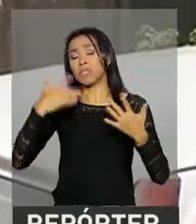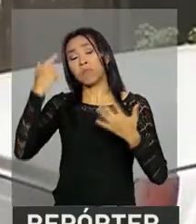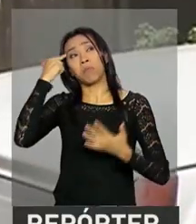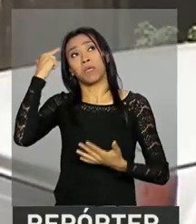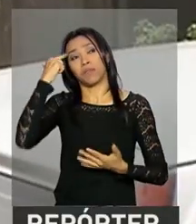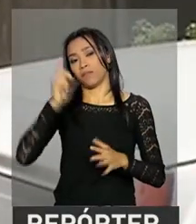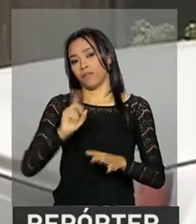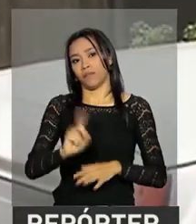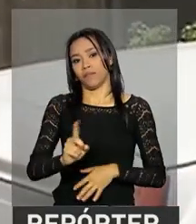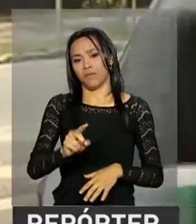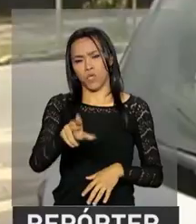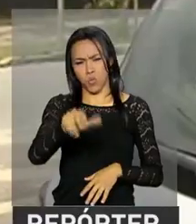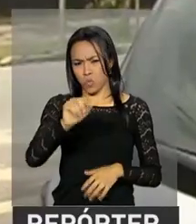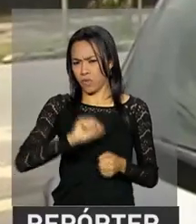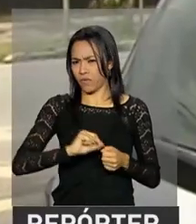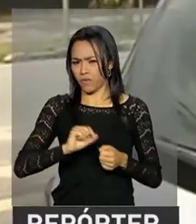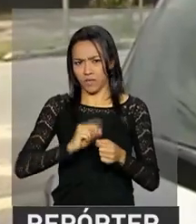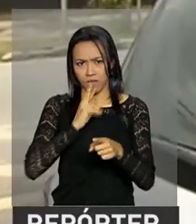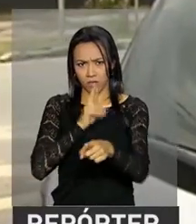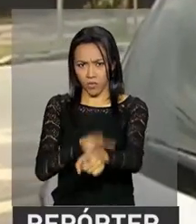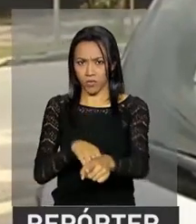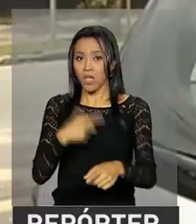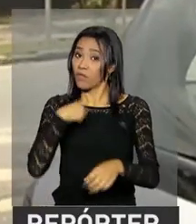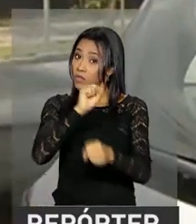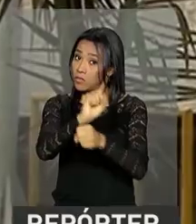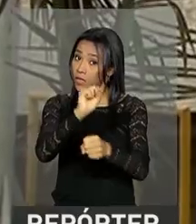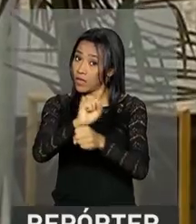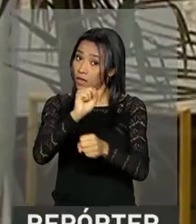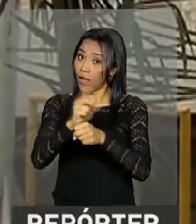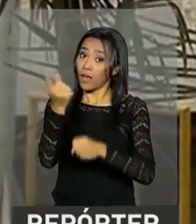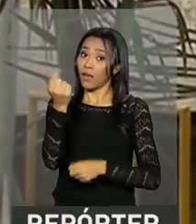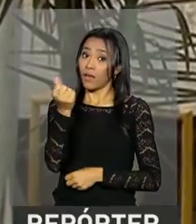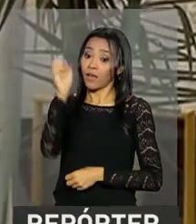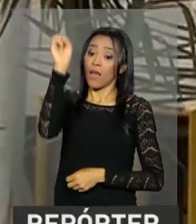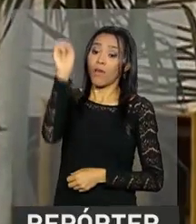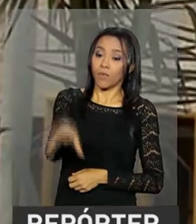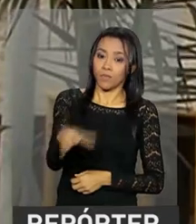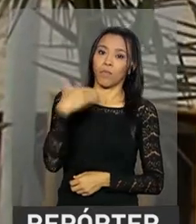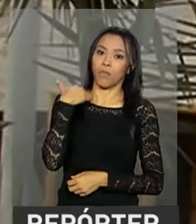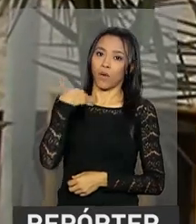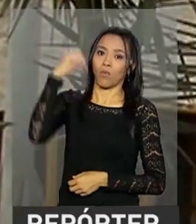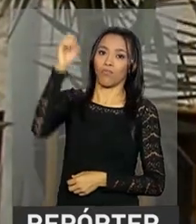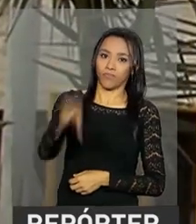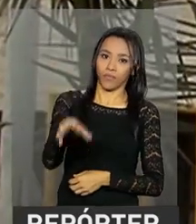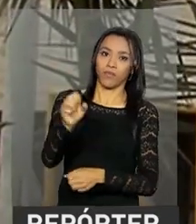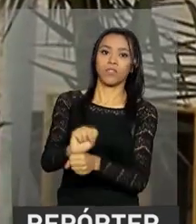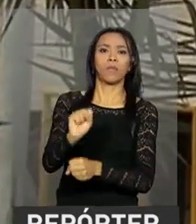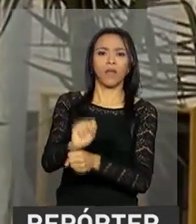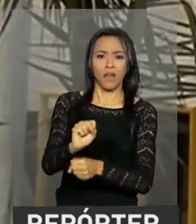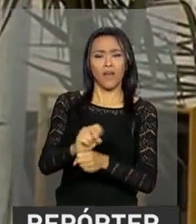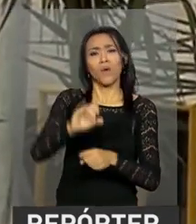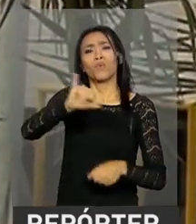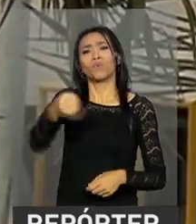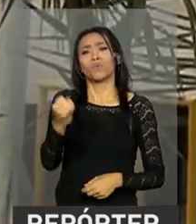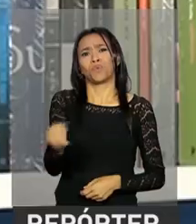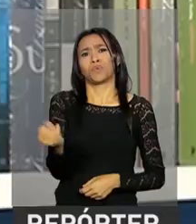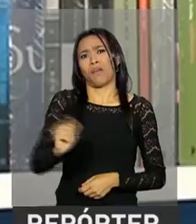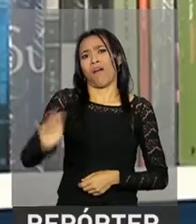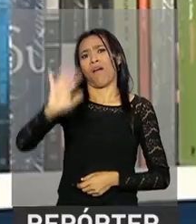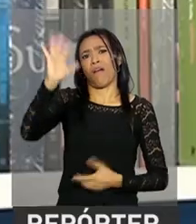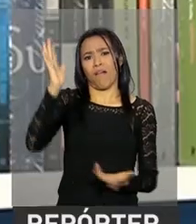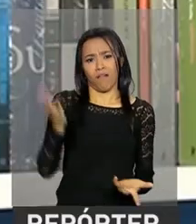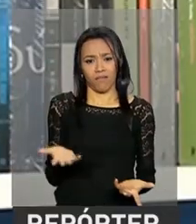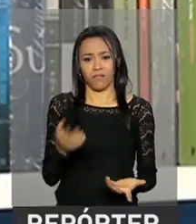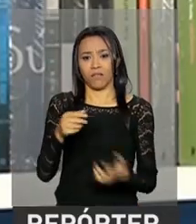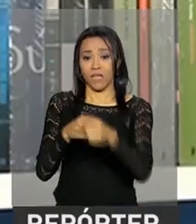Até o momento eu nunca fiz. Vou esperar a Receita depositar. Espera a Receita depositar. Porque o juro é muito alto, né? Para